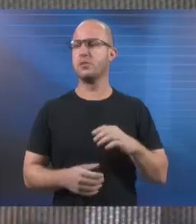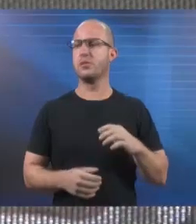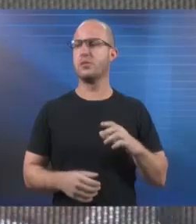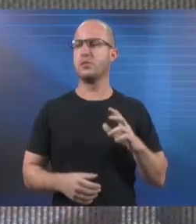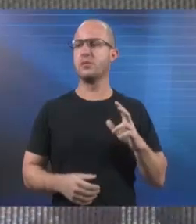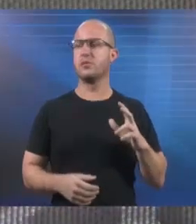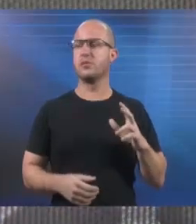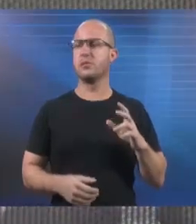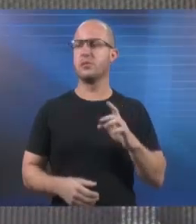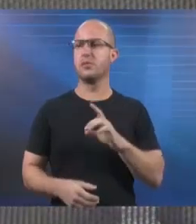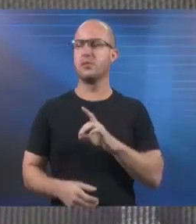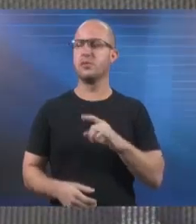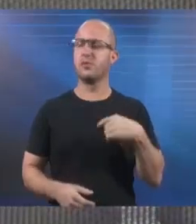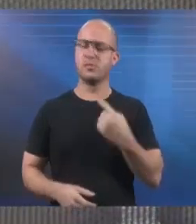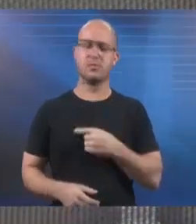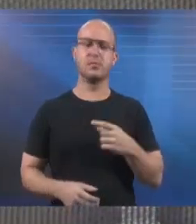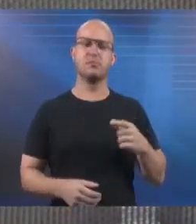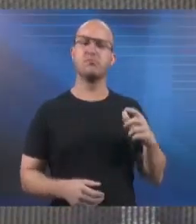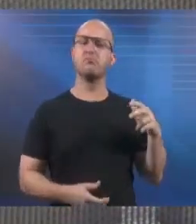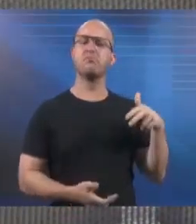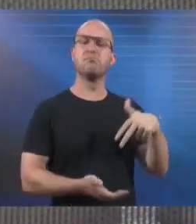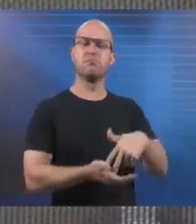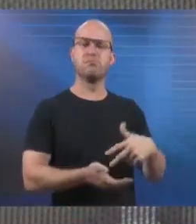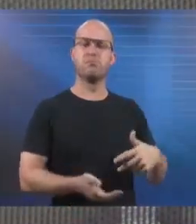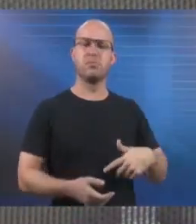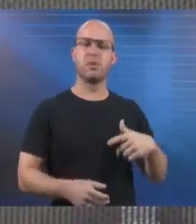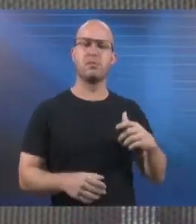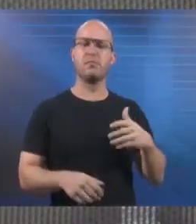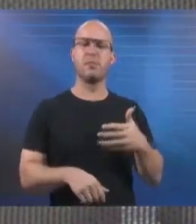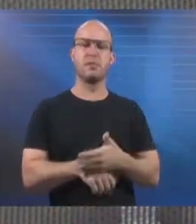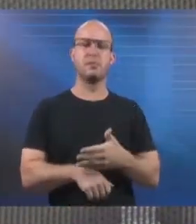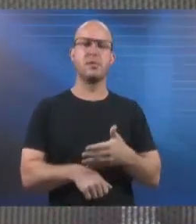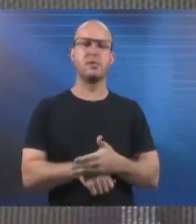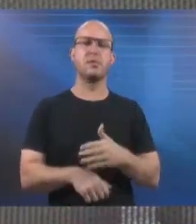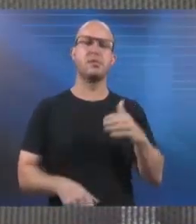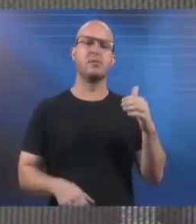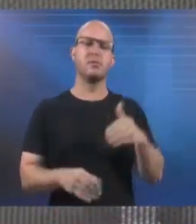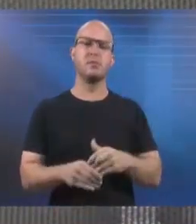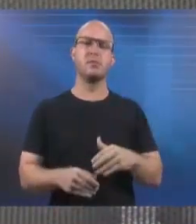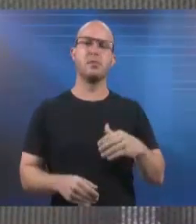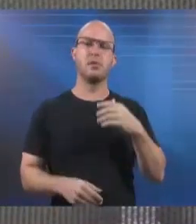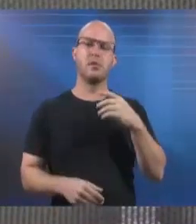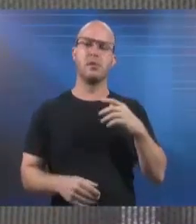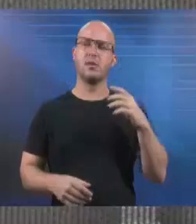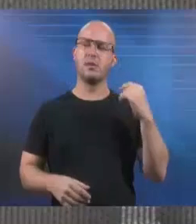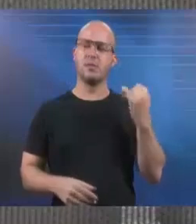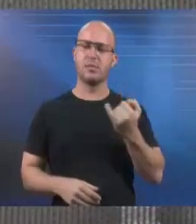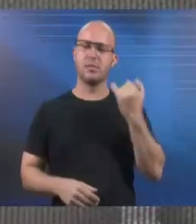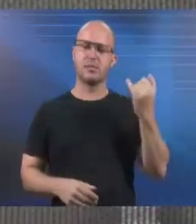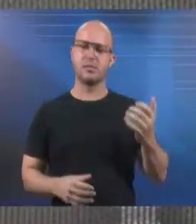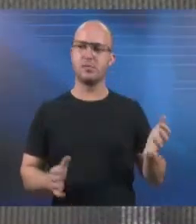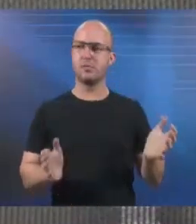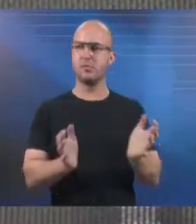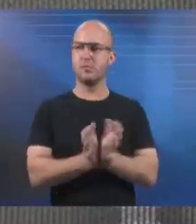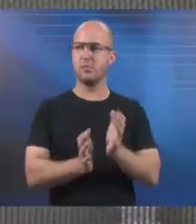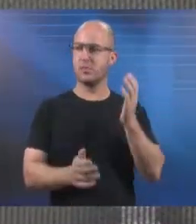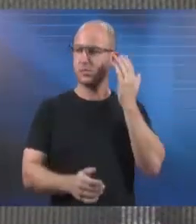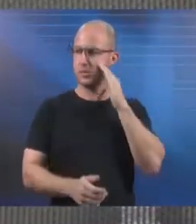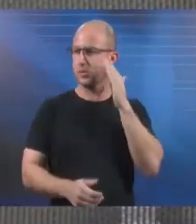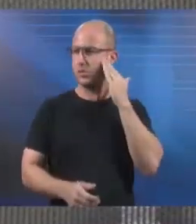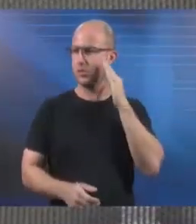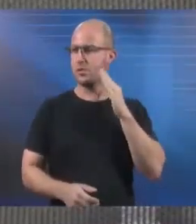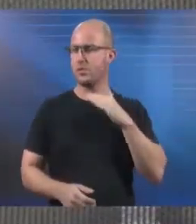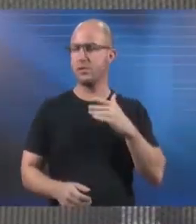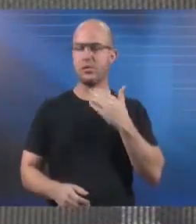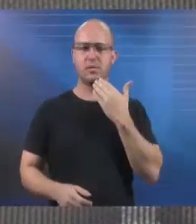disposição Deputado para eh eh participar da votação entendendo a importância da categoria né entendendo a importância